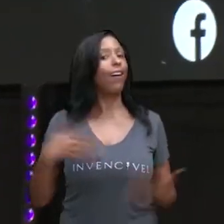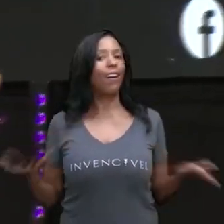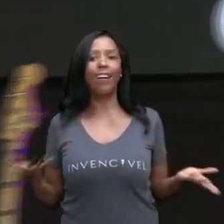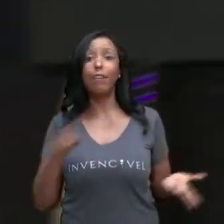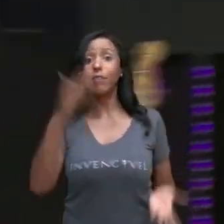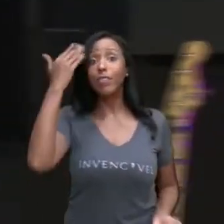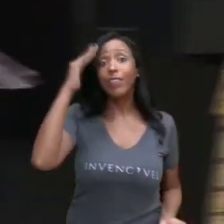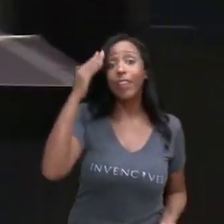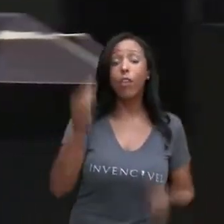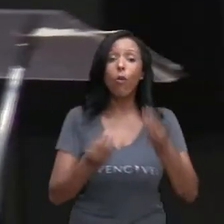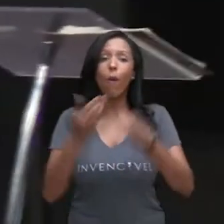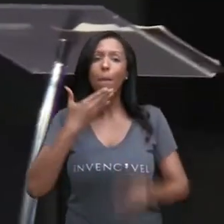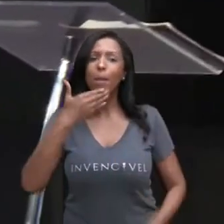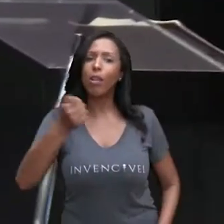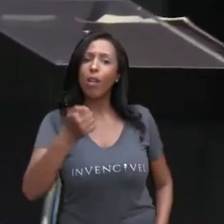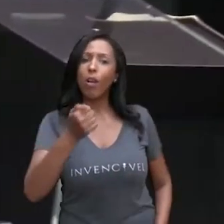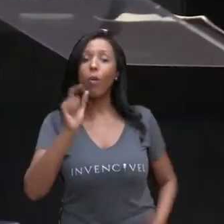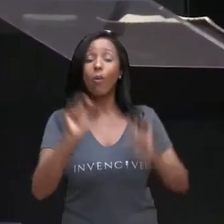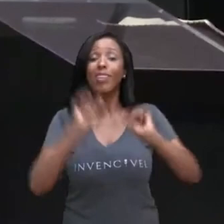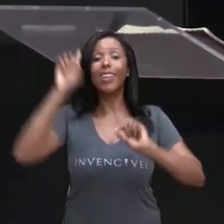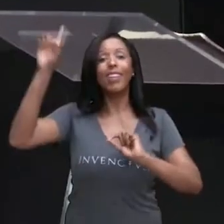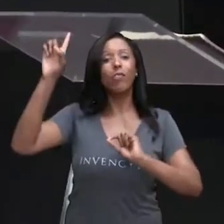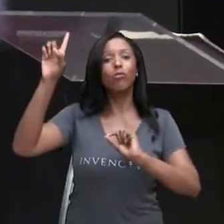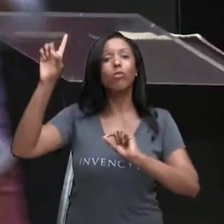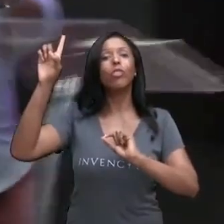está querendo dizer o autor. Quem está entendendo, amém?